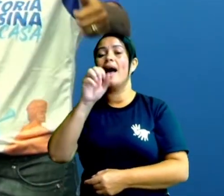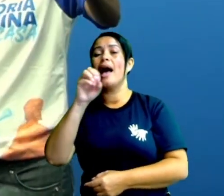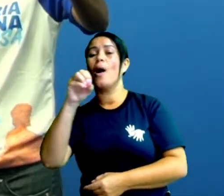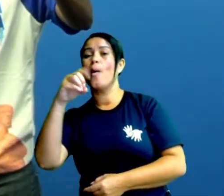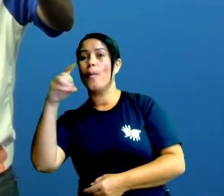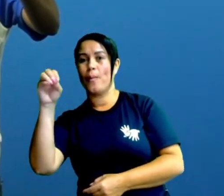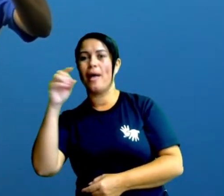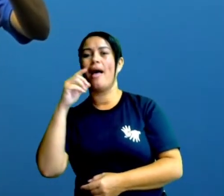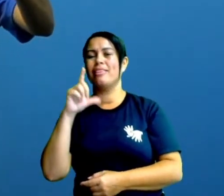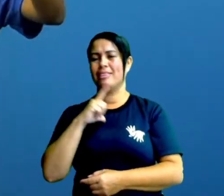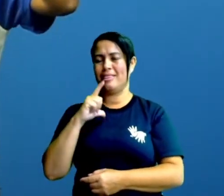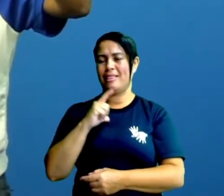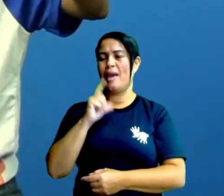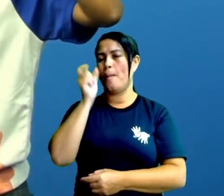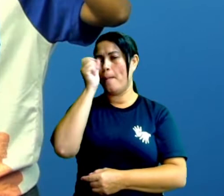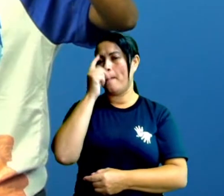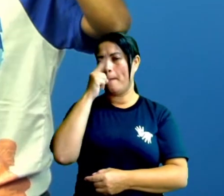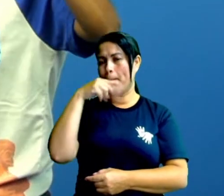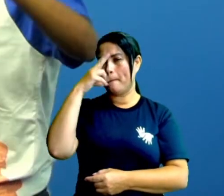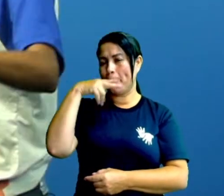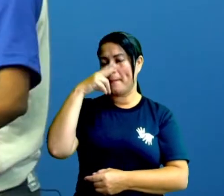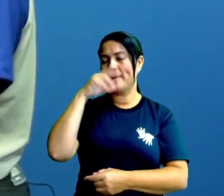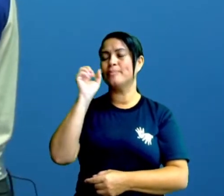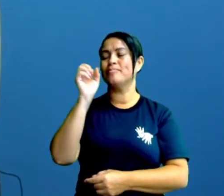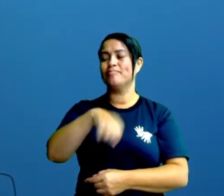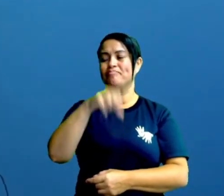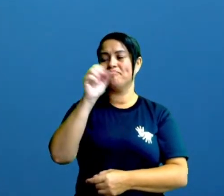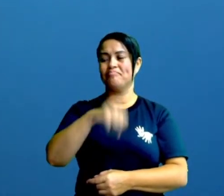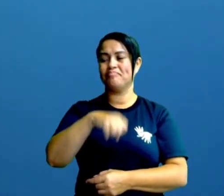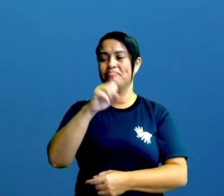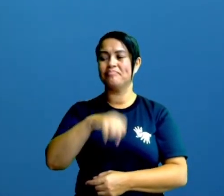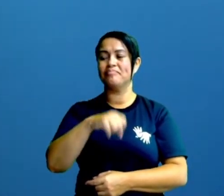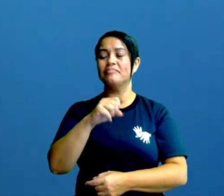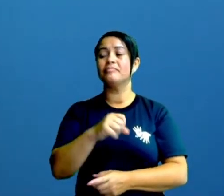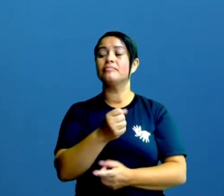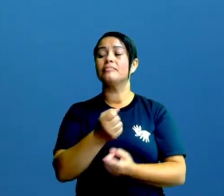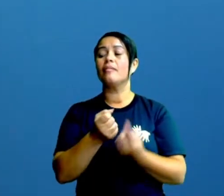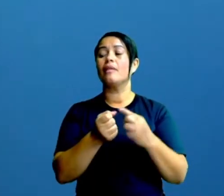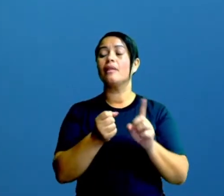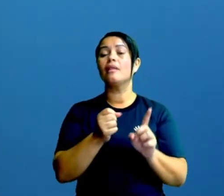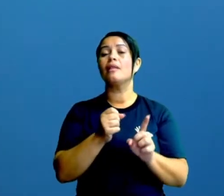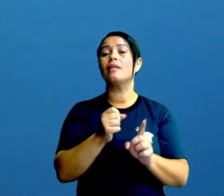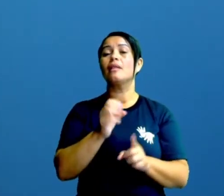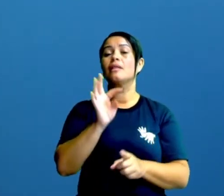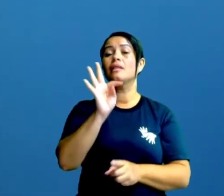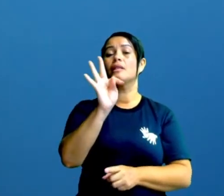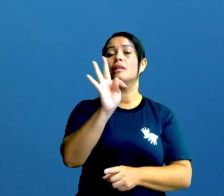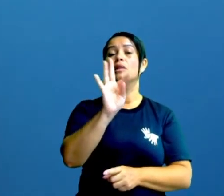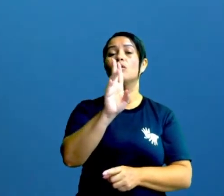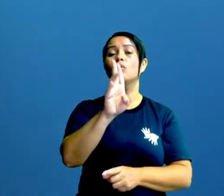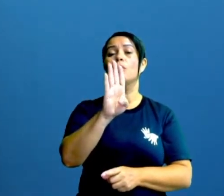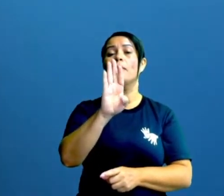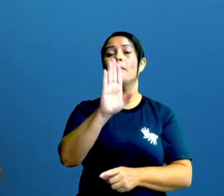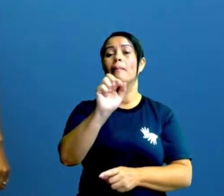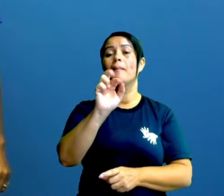Leão tem o mesmo sozinho final sim e aqui ó